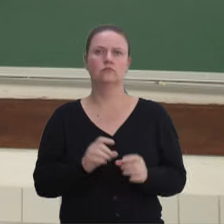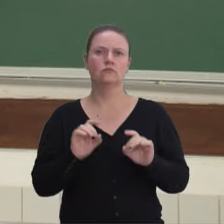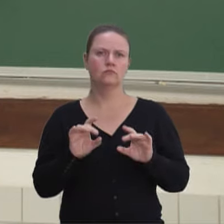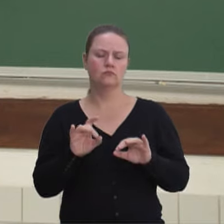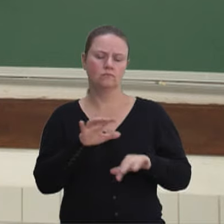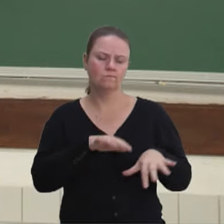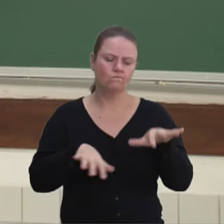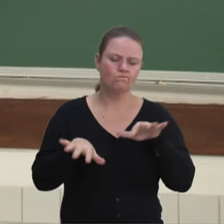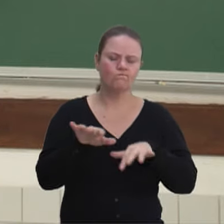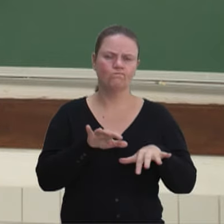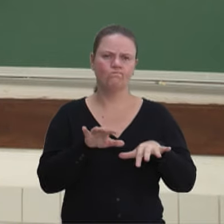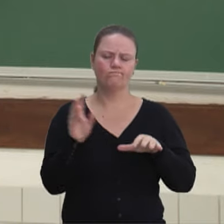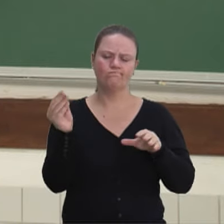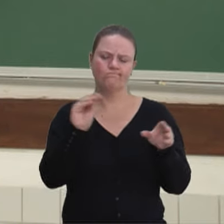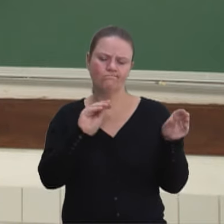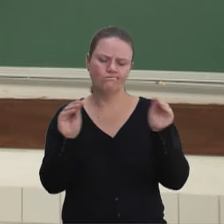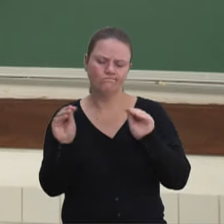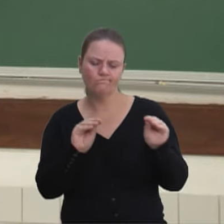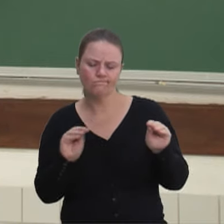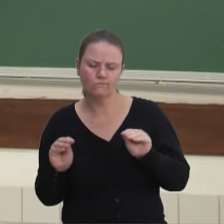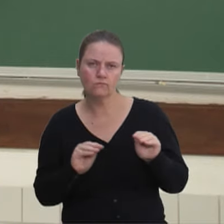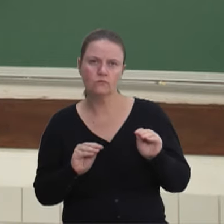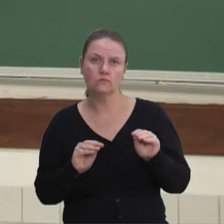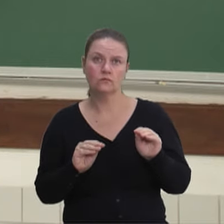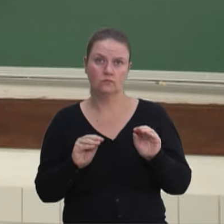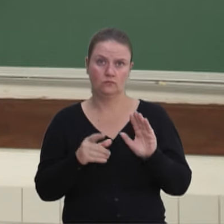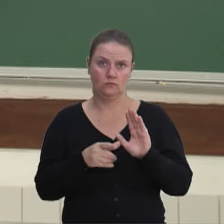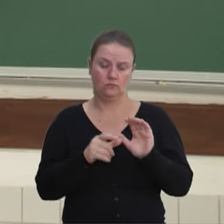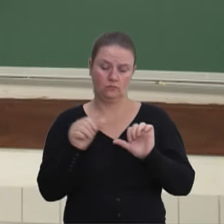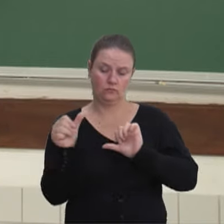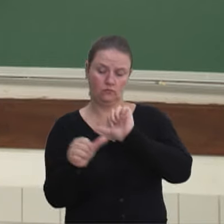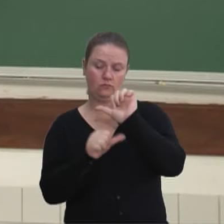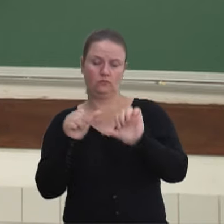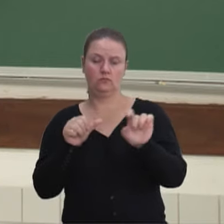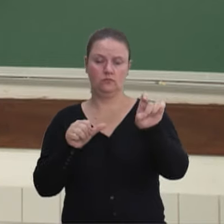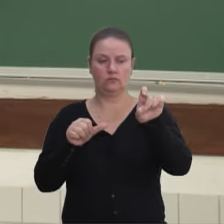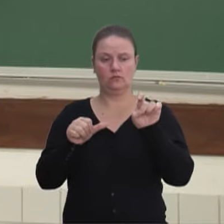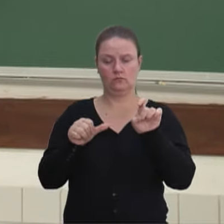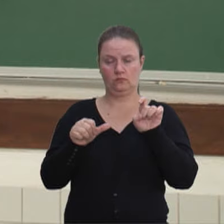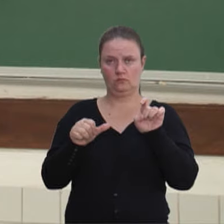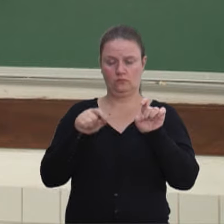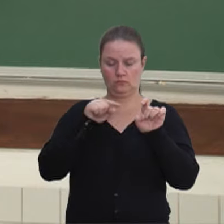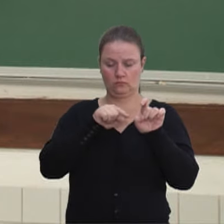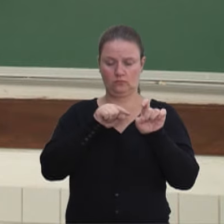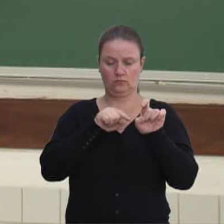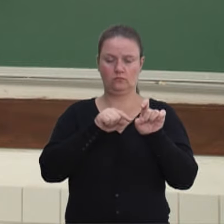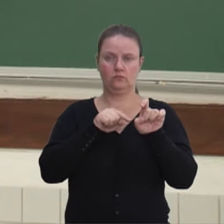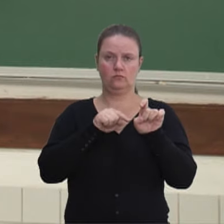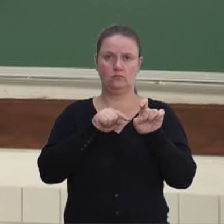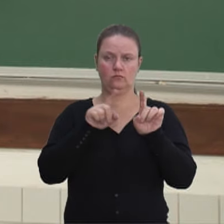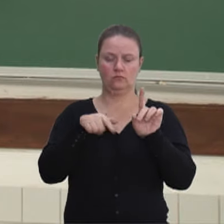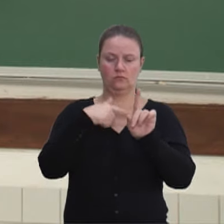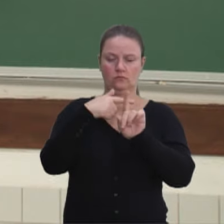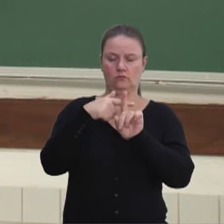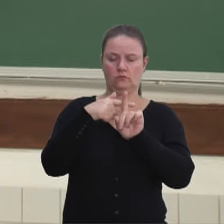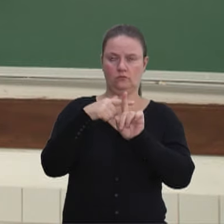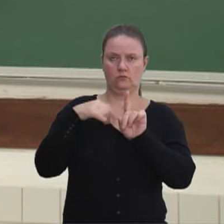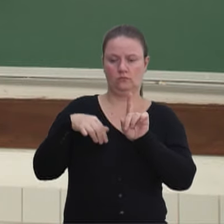a gente tem... Vou colocar o x na frente, gente. Vou ficar com x mais